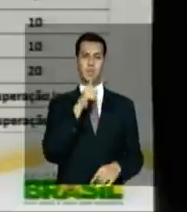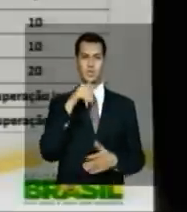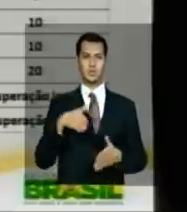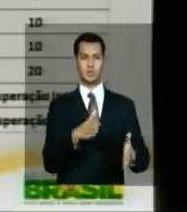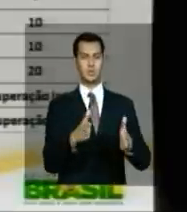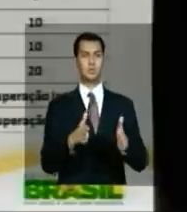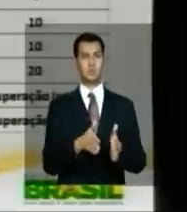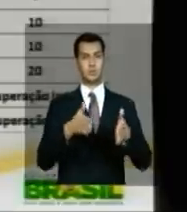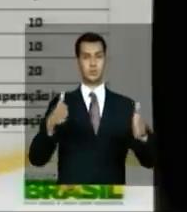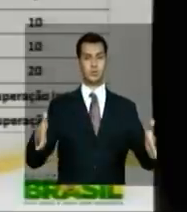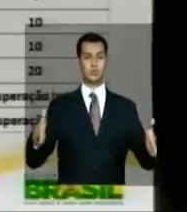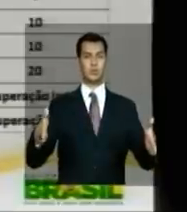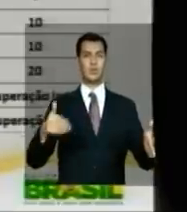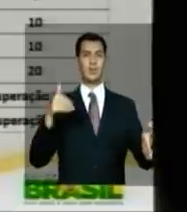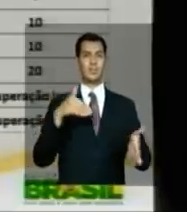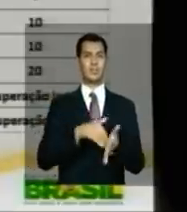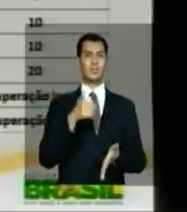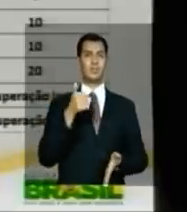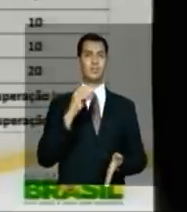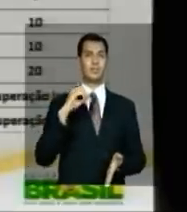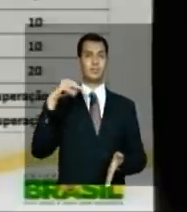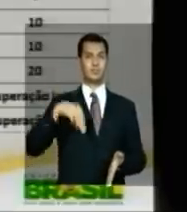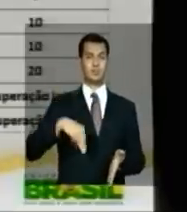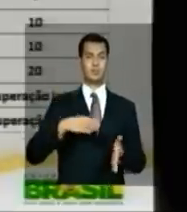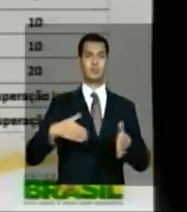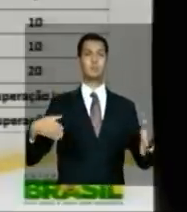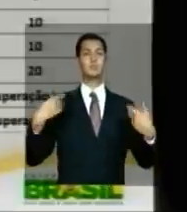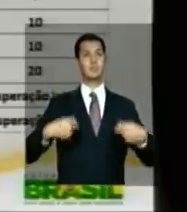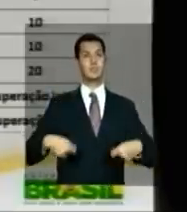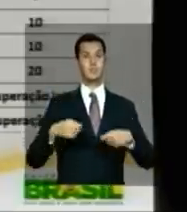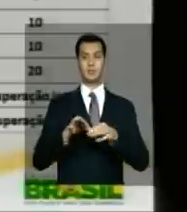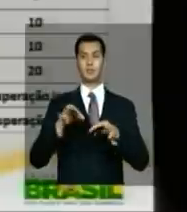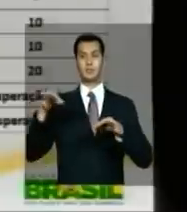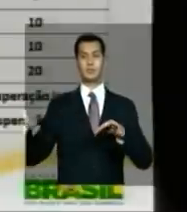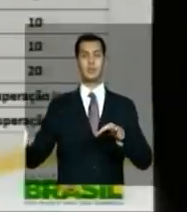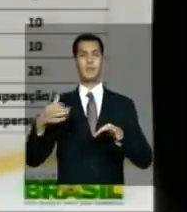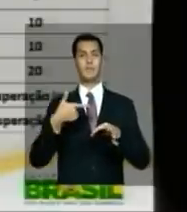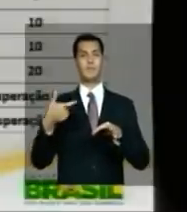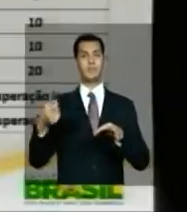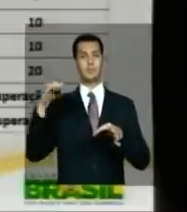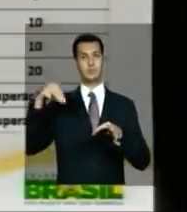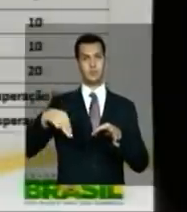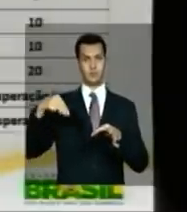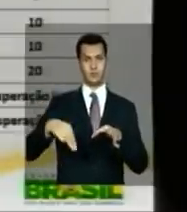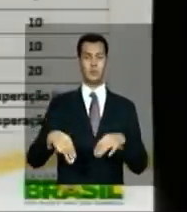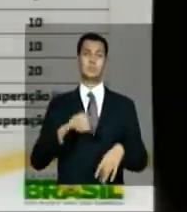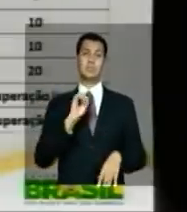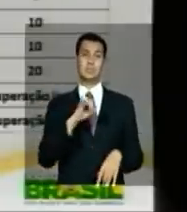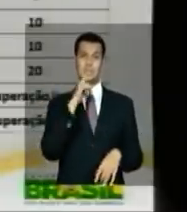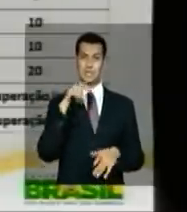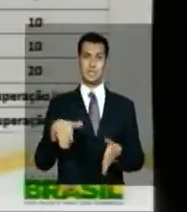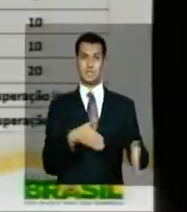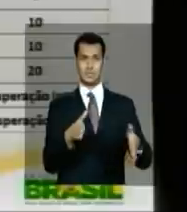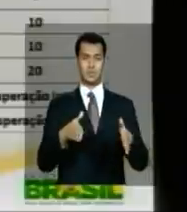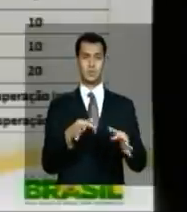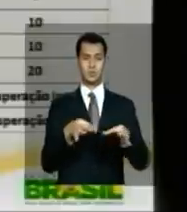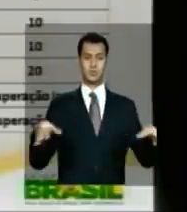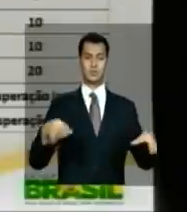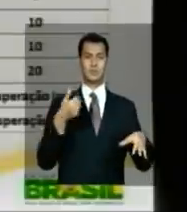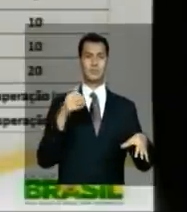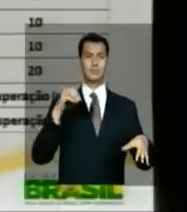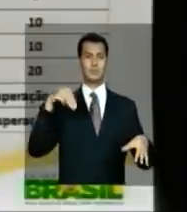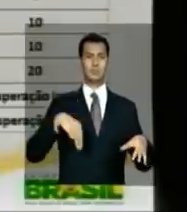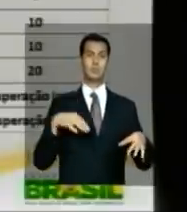para Rios até 10 m recompõe 20 m para Rios eh de mais de 10 m